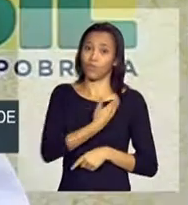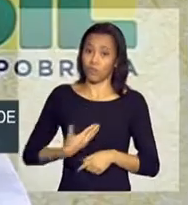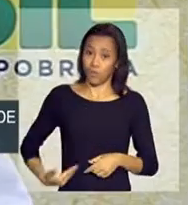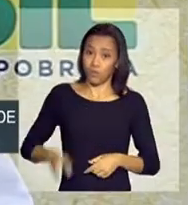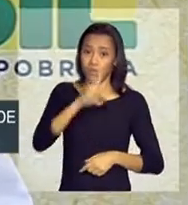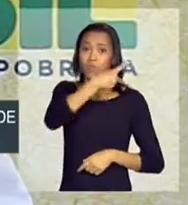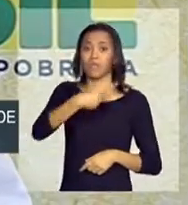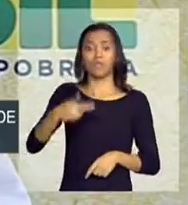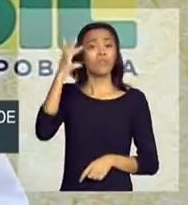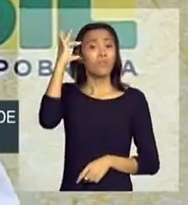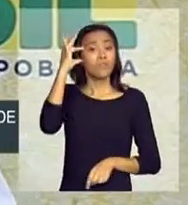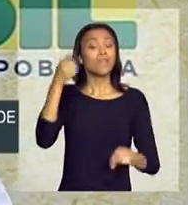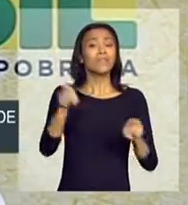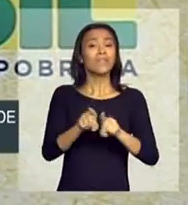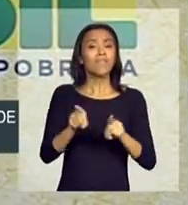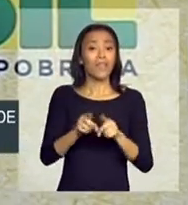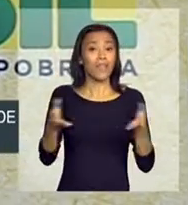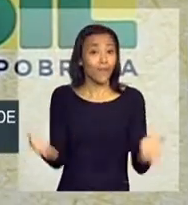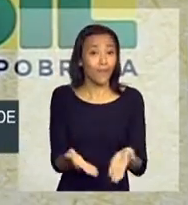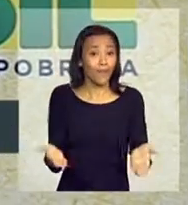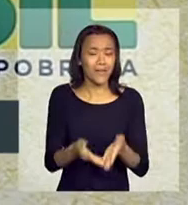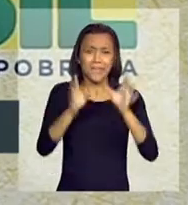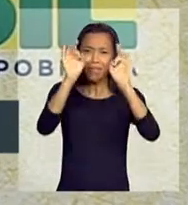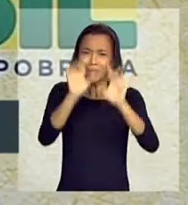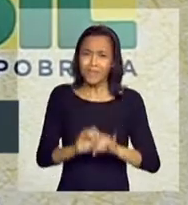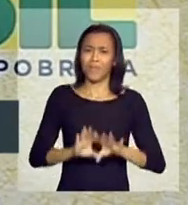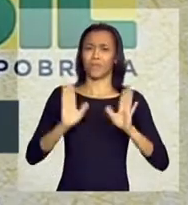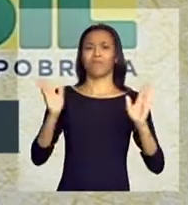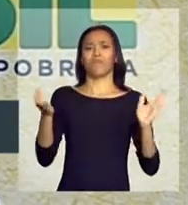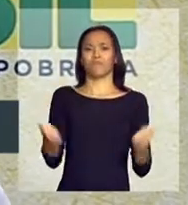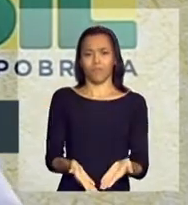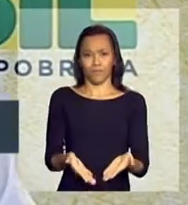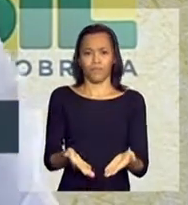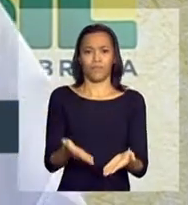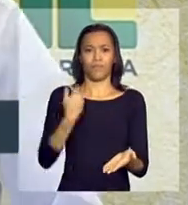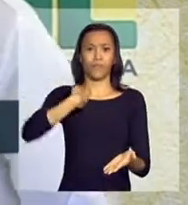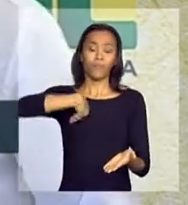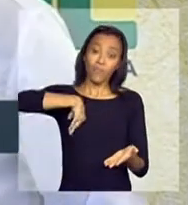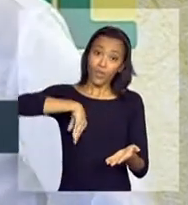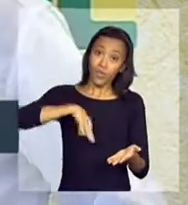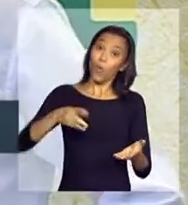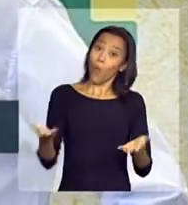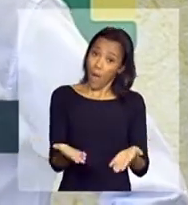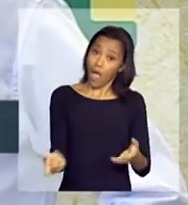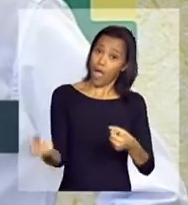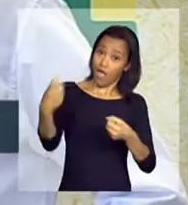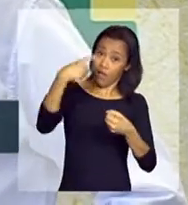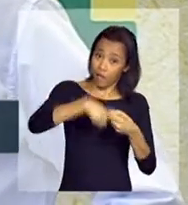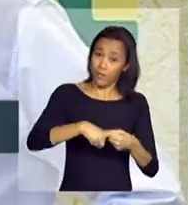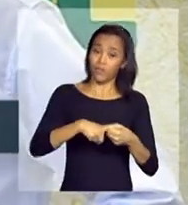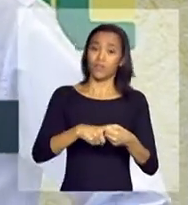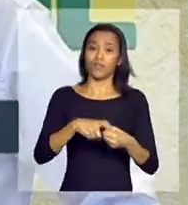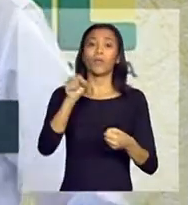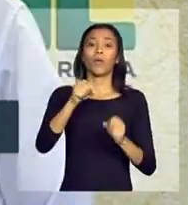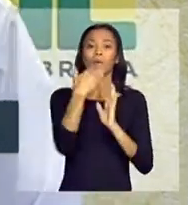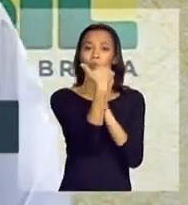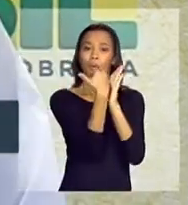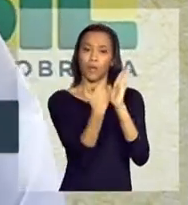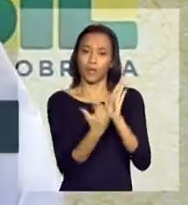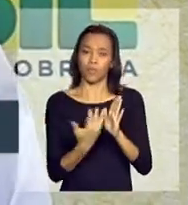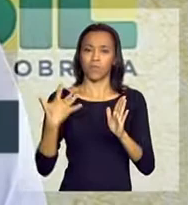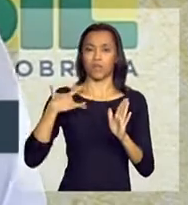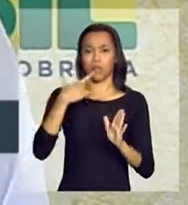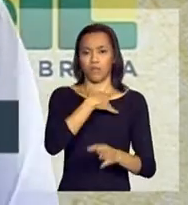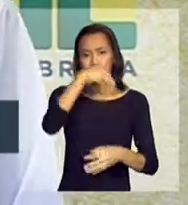e agora muito especialmente hoje aqui com essa parceria com o programa a